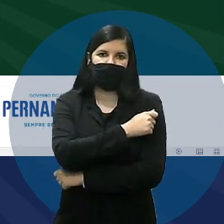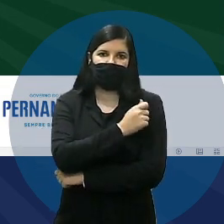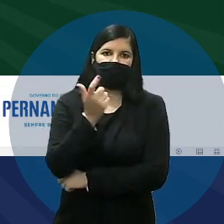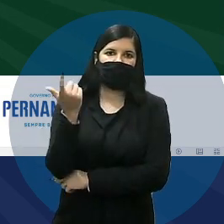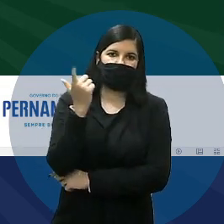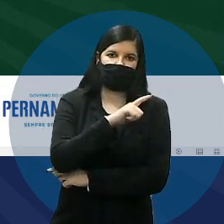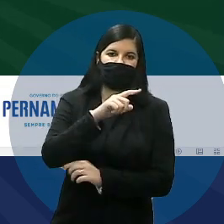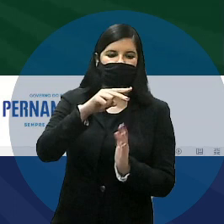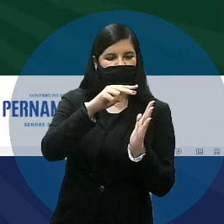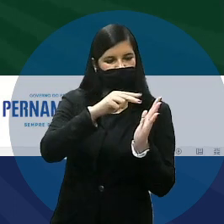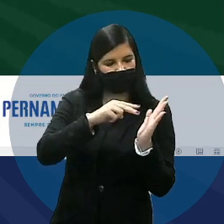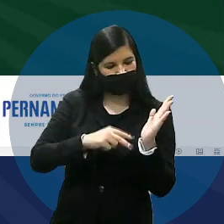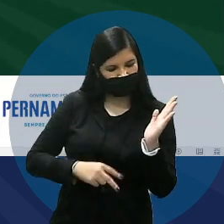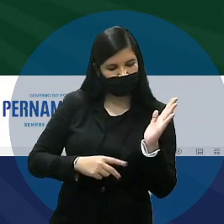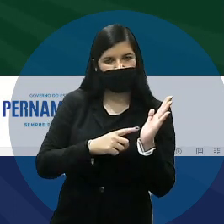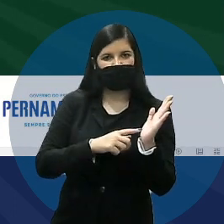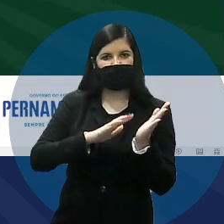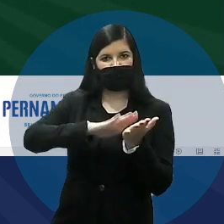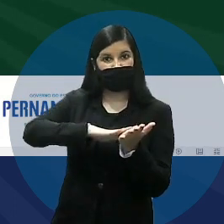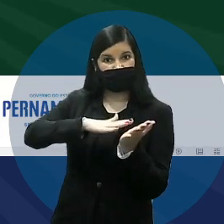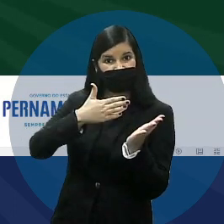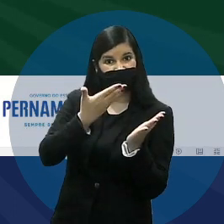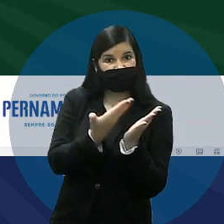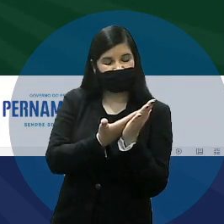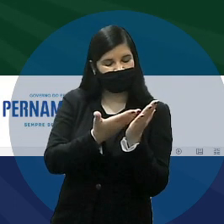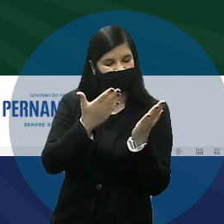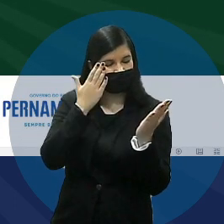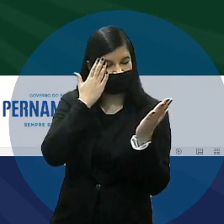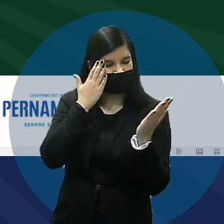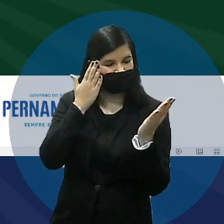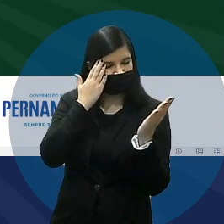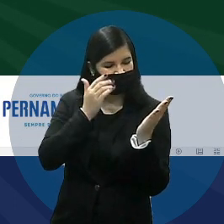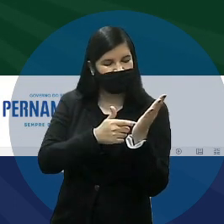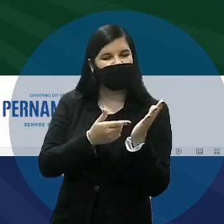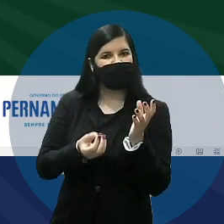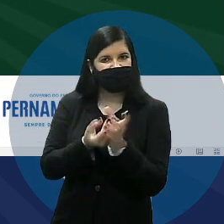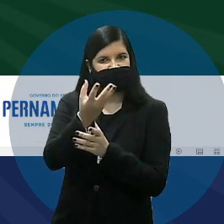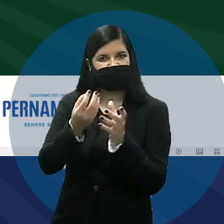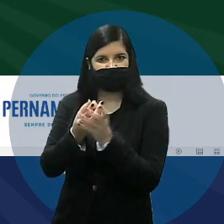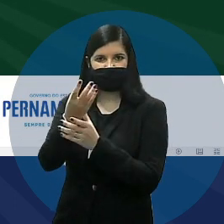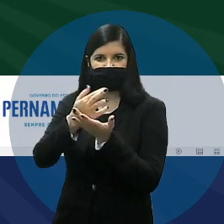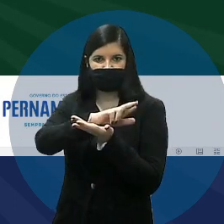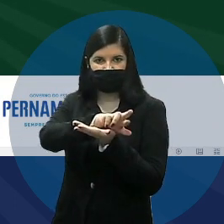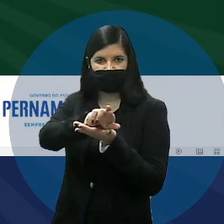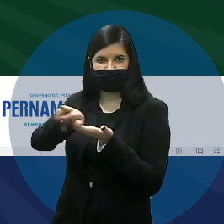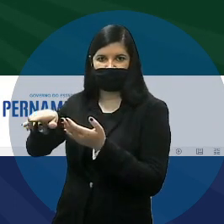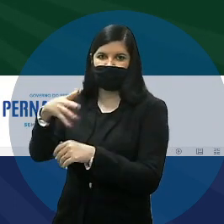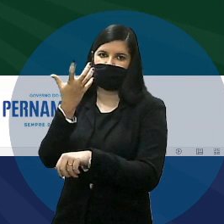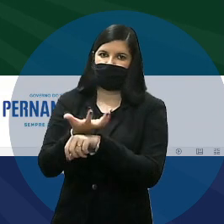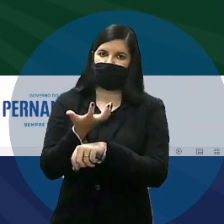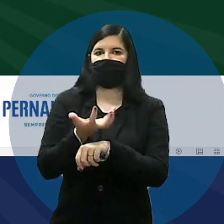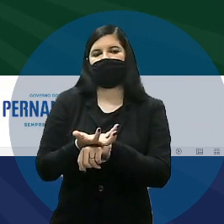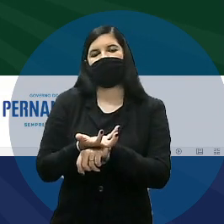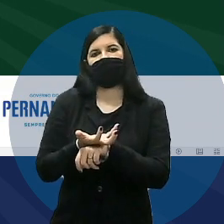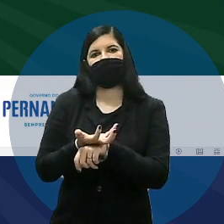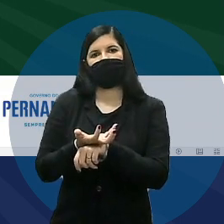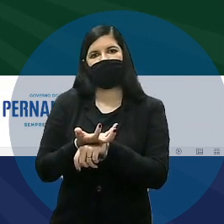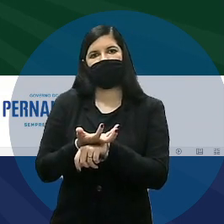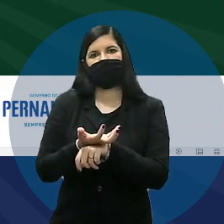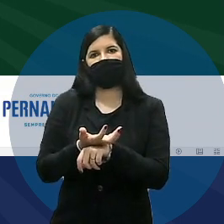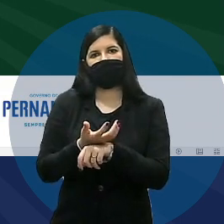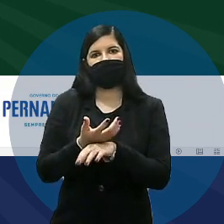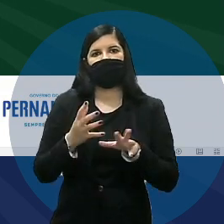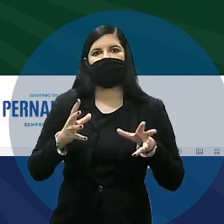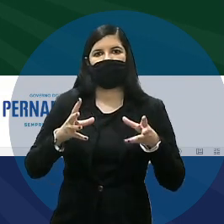leiam, que eles interpretem e que eles produzam, né, nas diversas disciplinas das